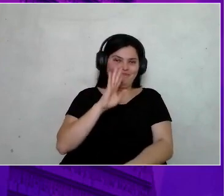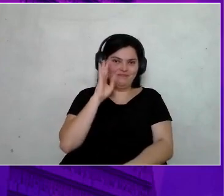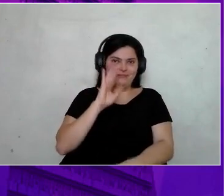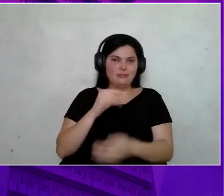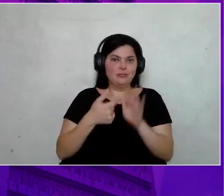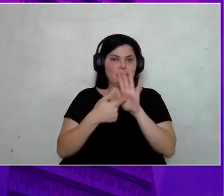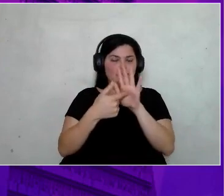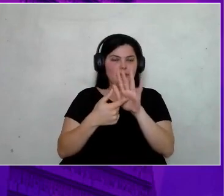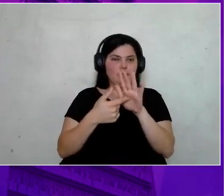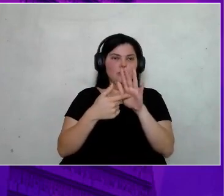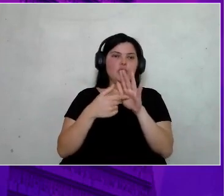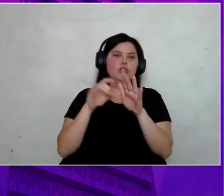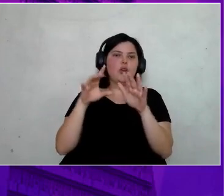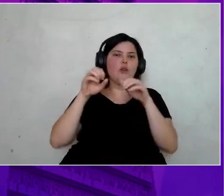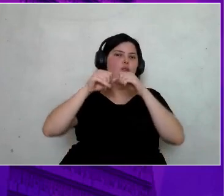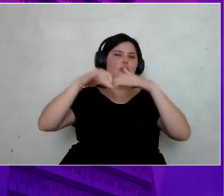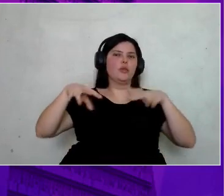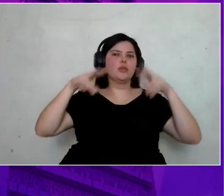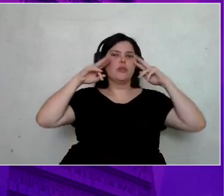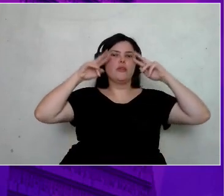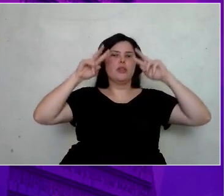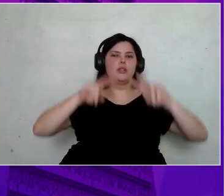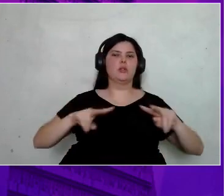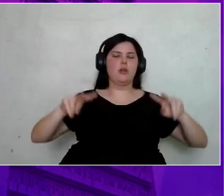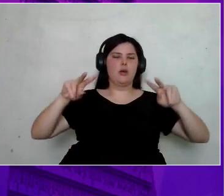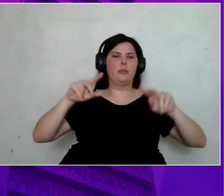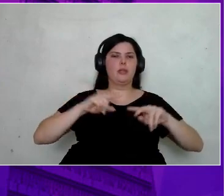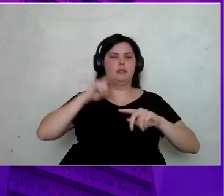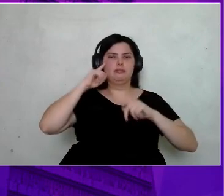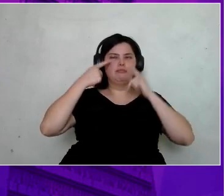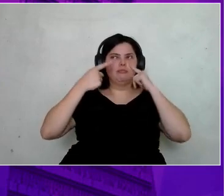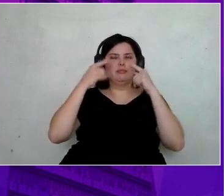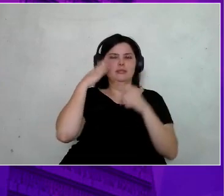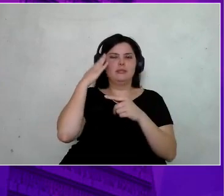só um fluxo visual para vocês terem uma ideia. Então, essa era a